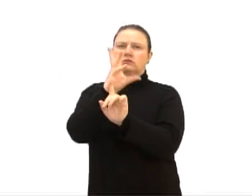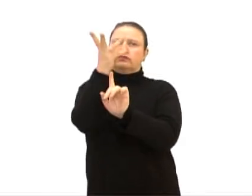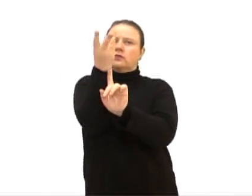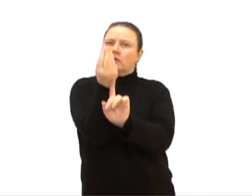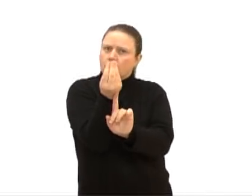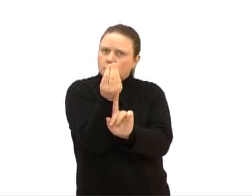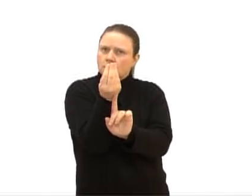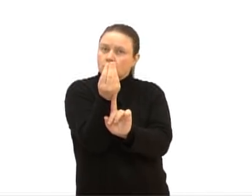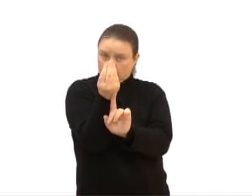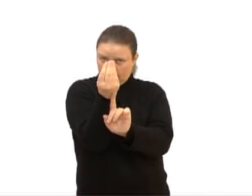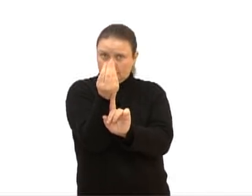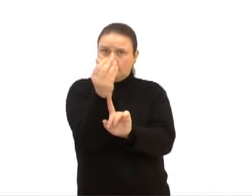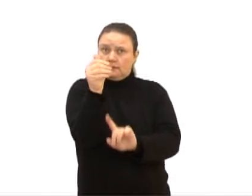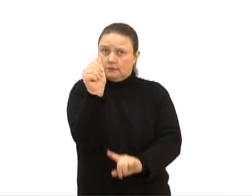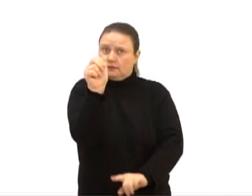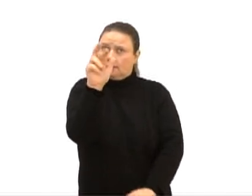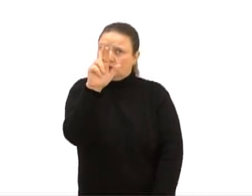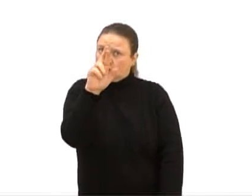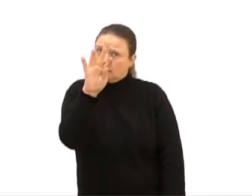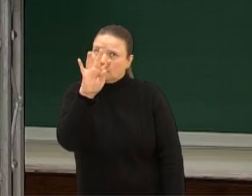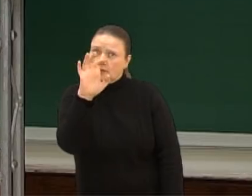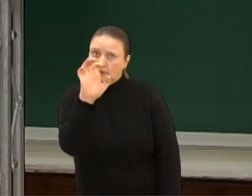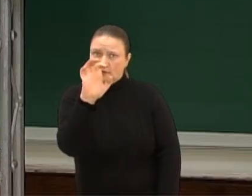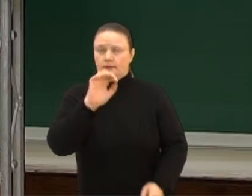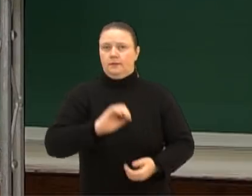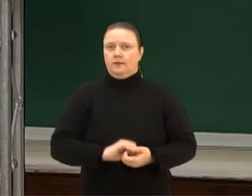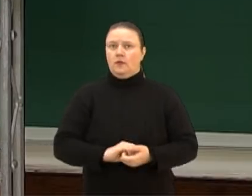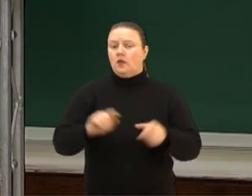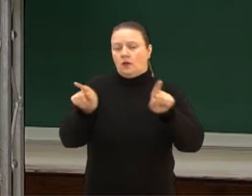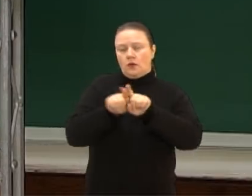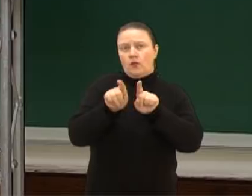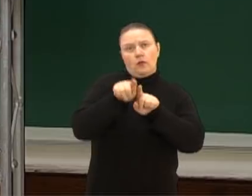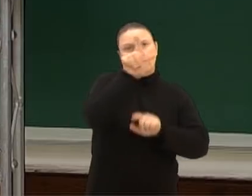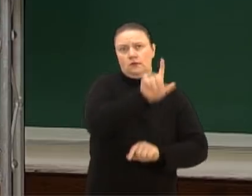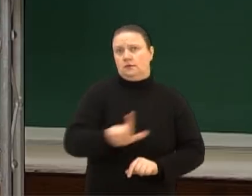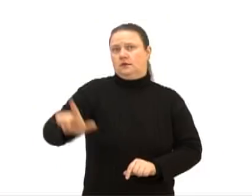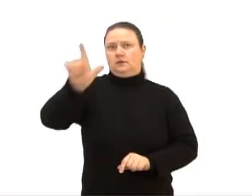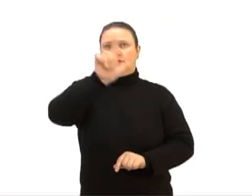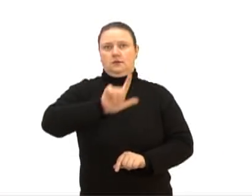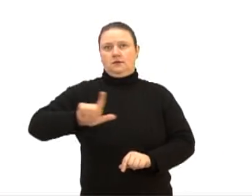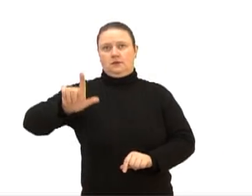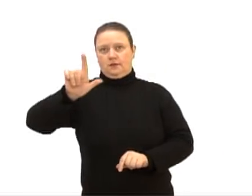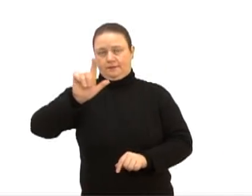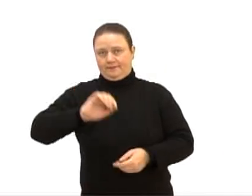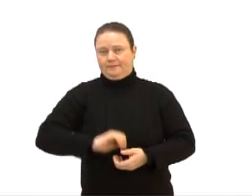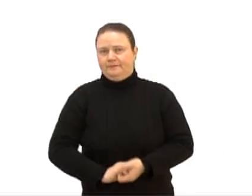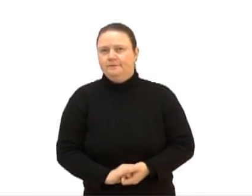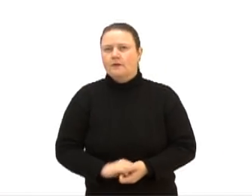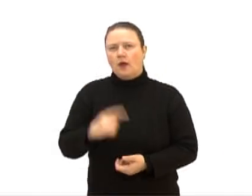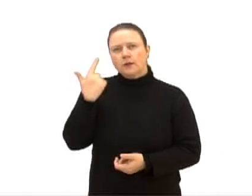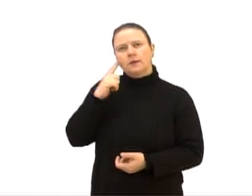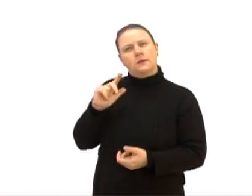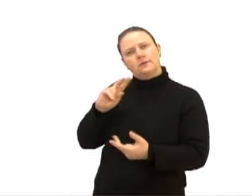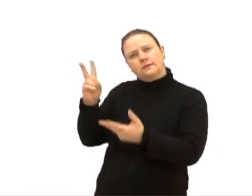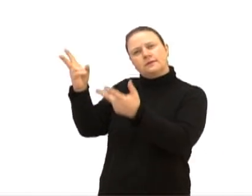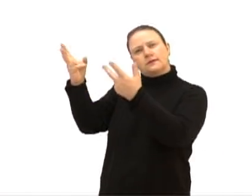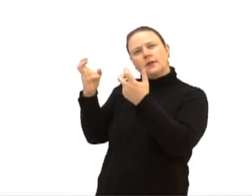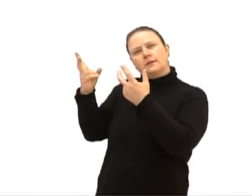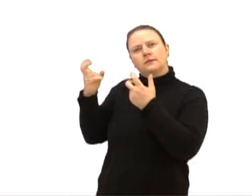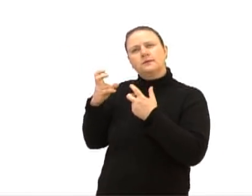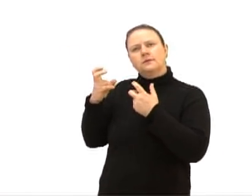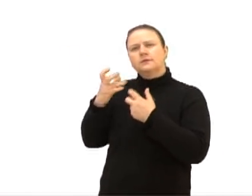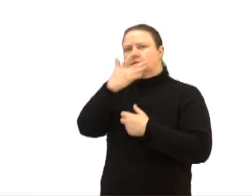tá? É uma arte, a tela é uma arte, assim como a literatura também é. Nós conseguimos perceber que o artista,